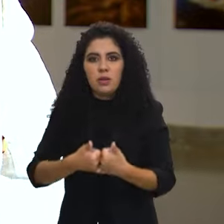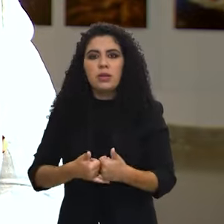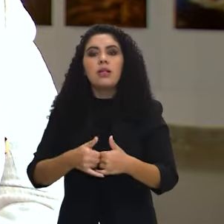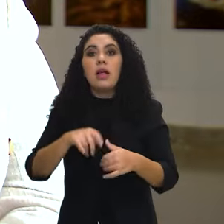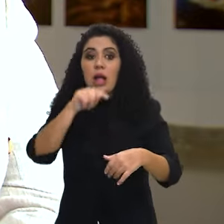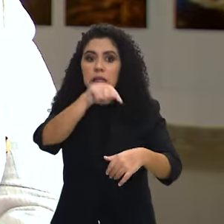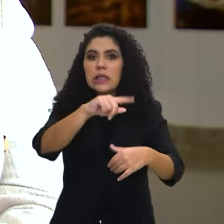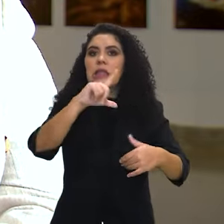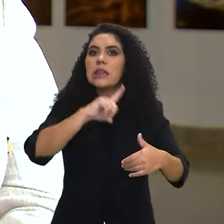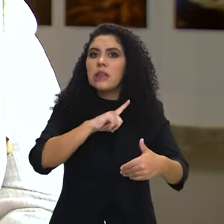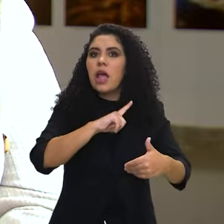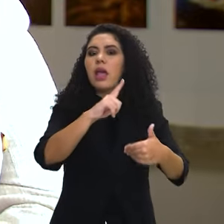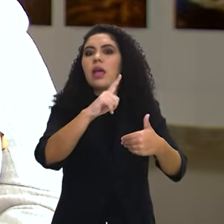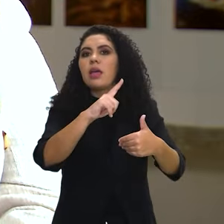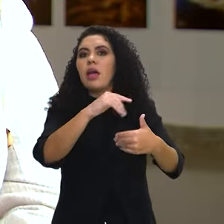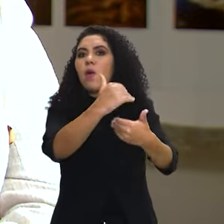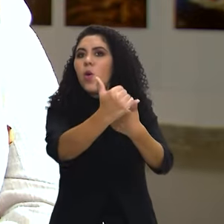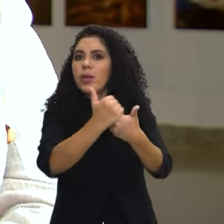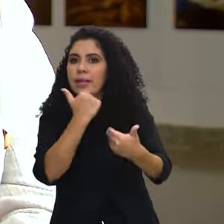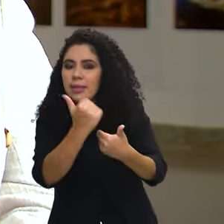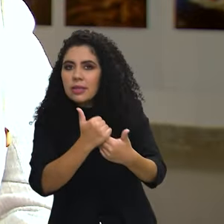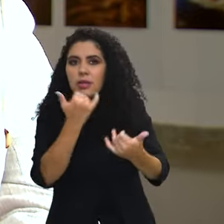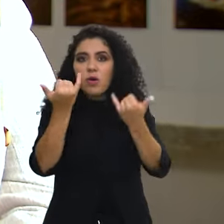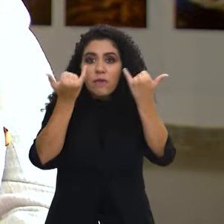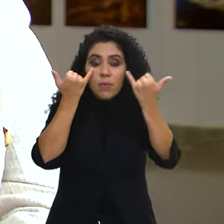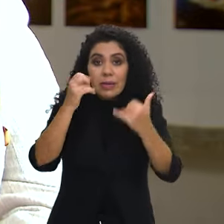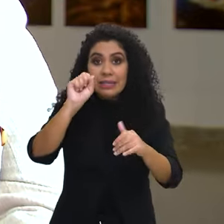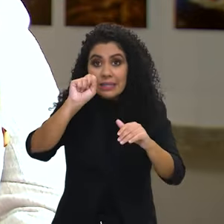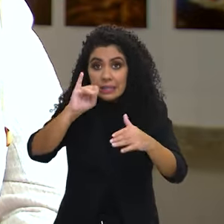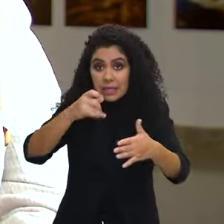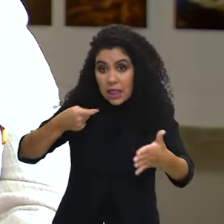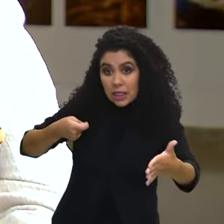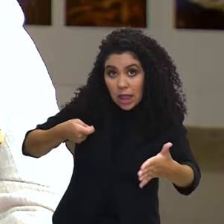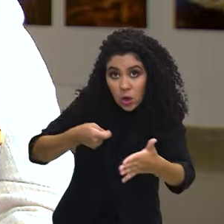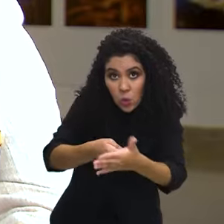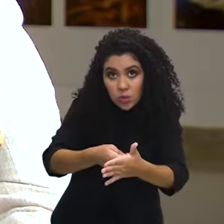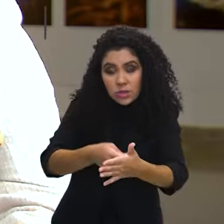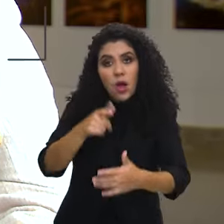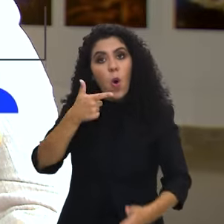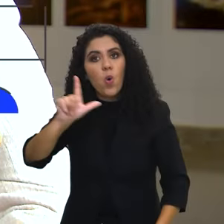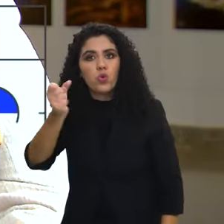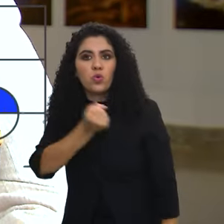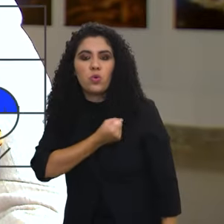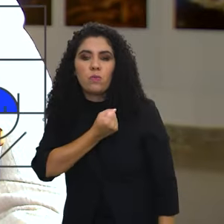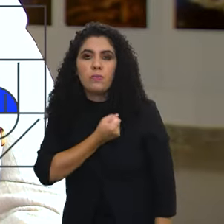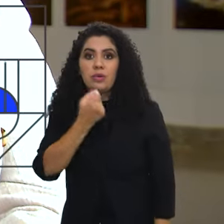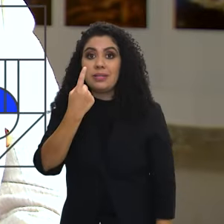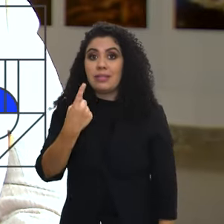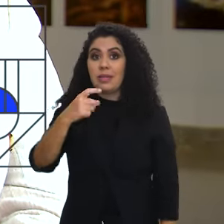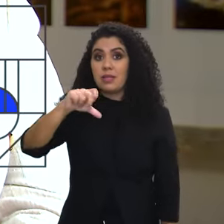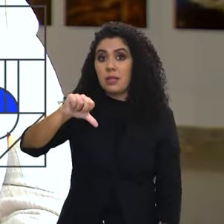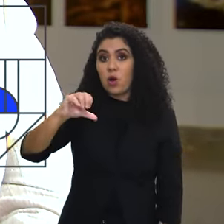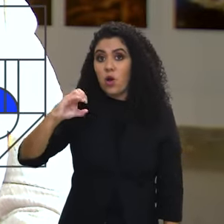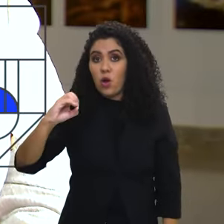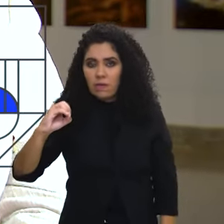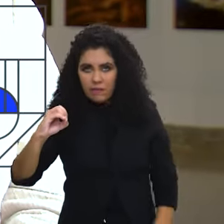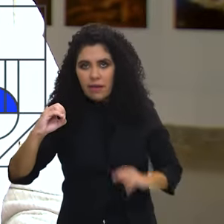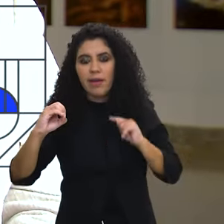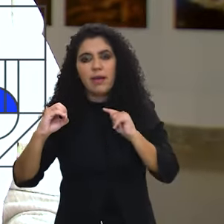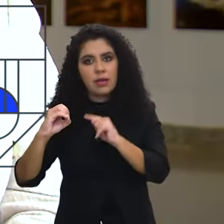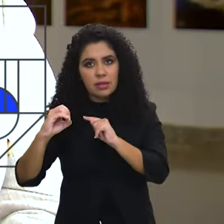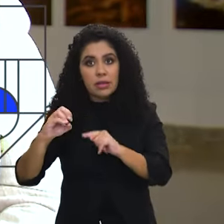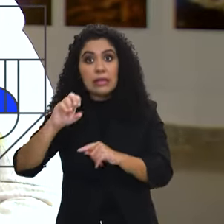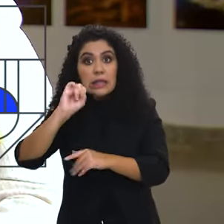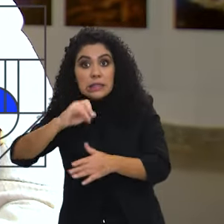feito para dar orientação informação e nos casos de denúncia a gente orienta que liga no 190 né Se for tiver